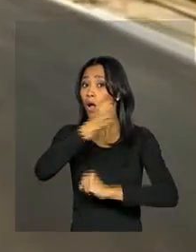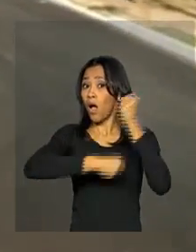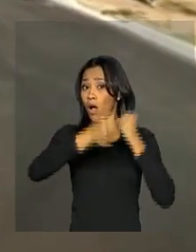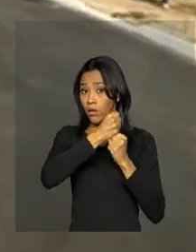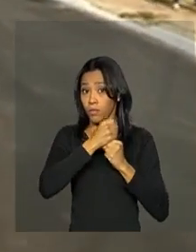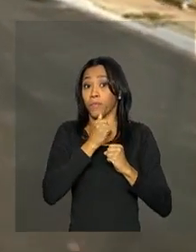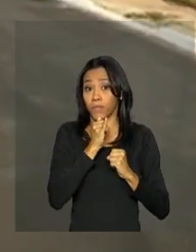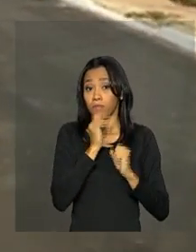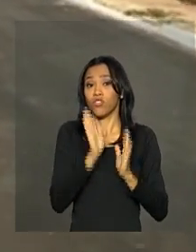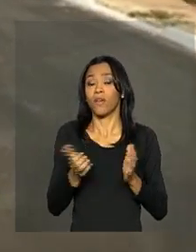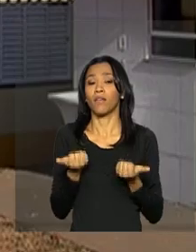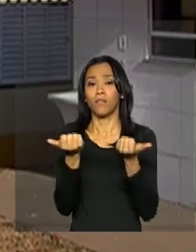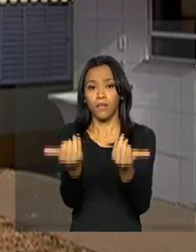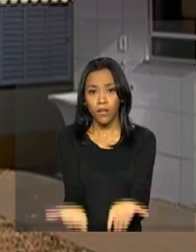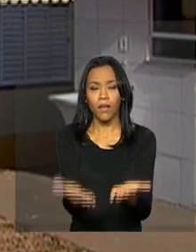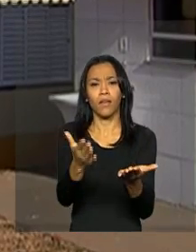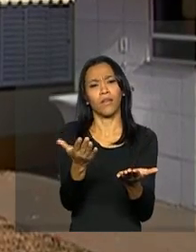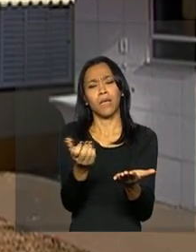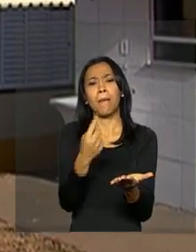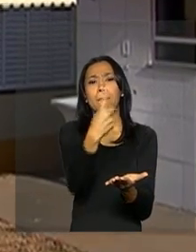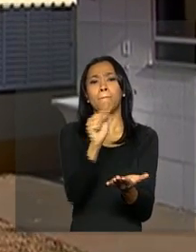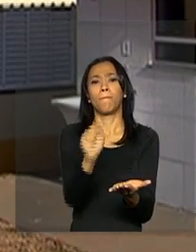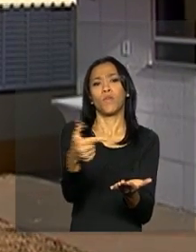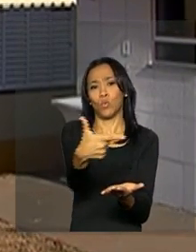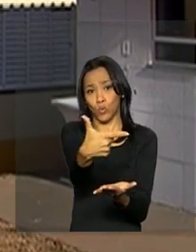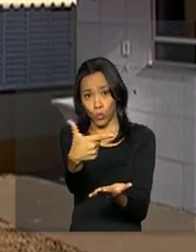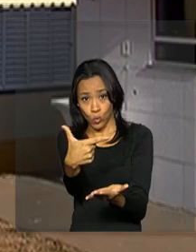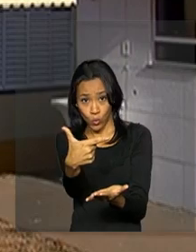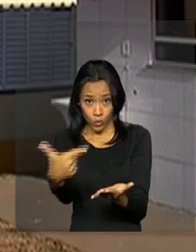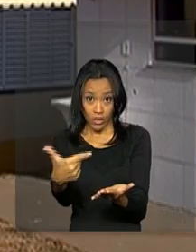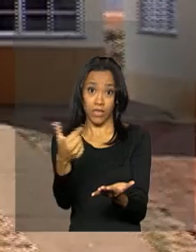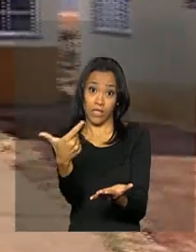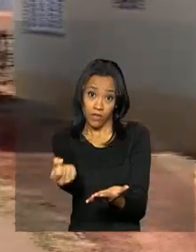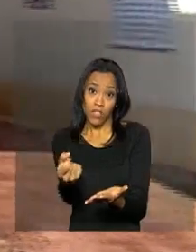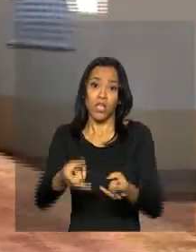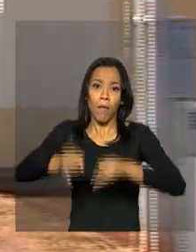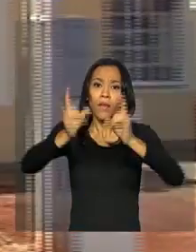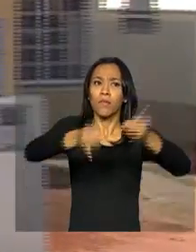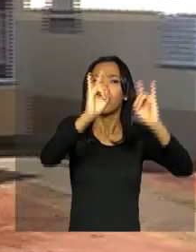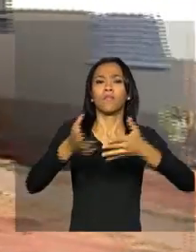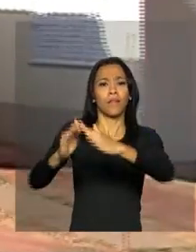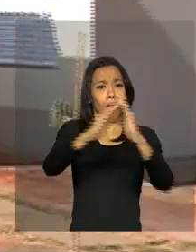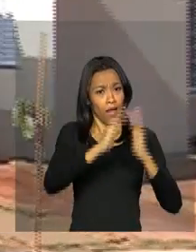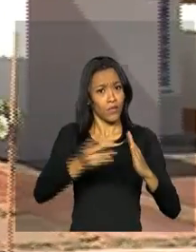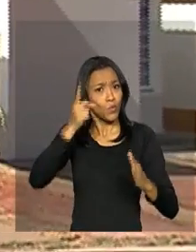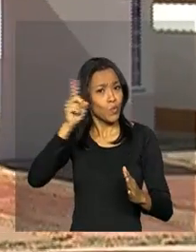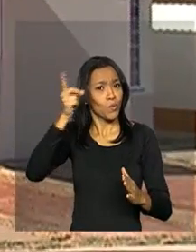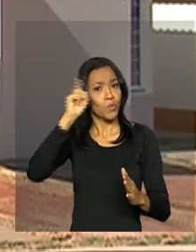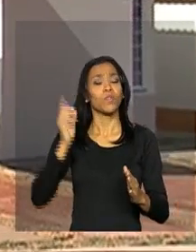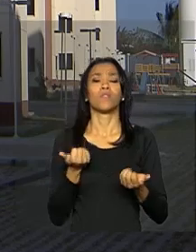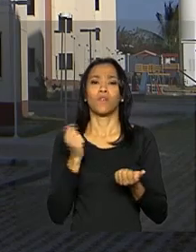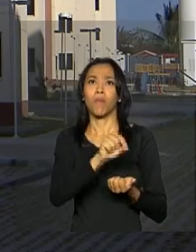por exemplo, foram entregues cerca de 1.220 apartamentos e casas todos os dias